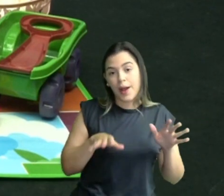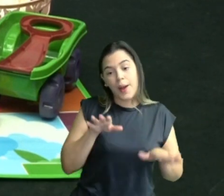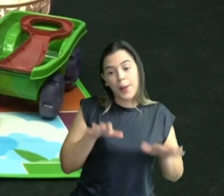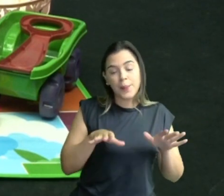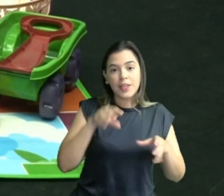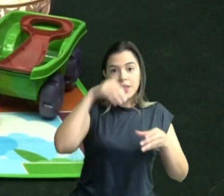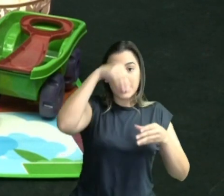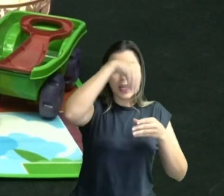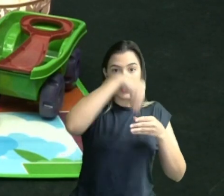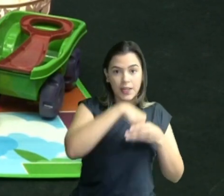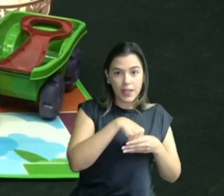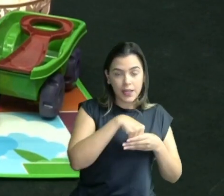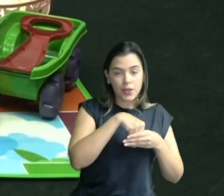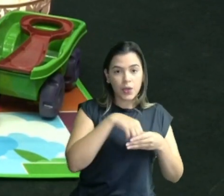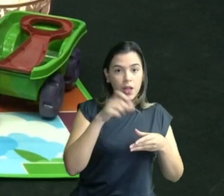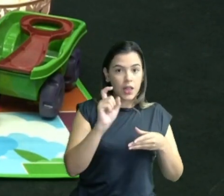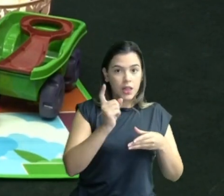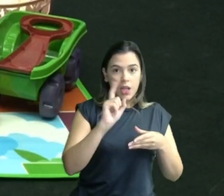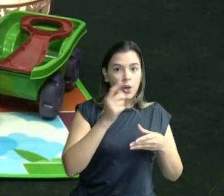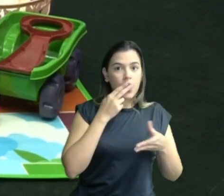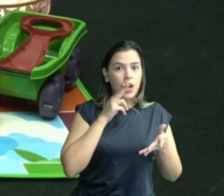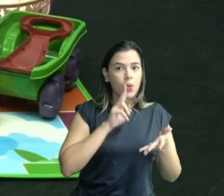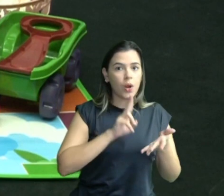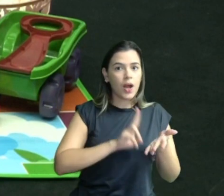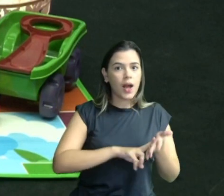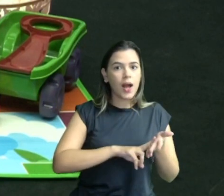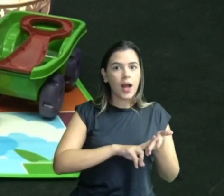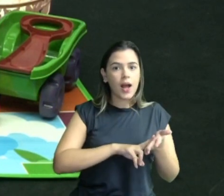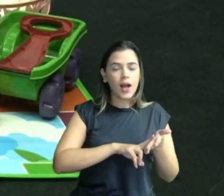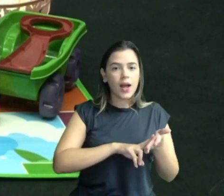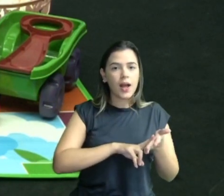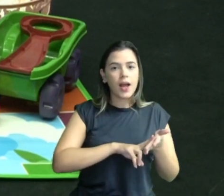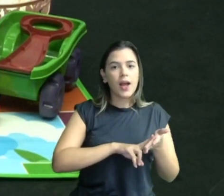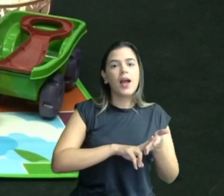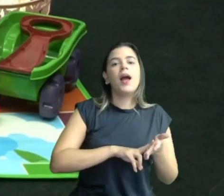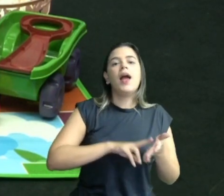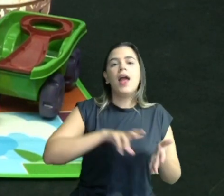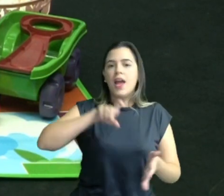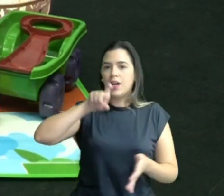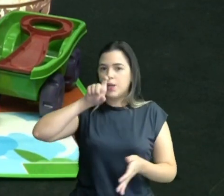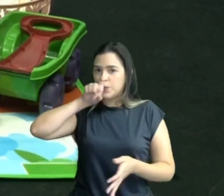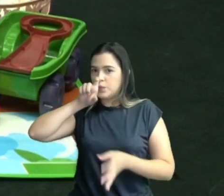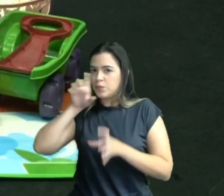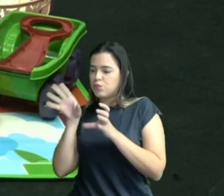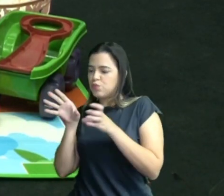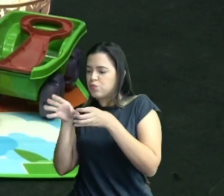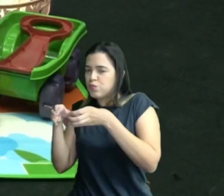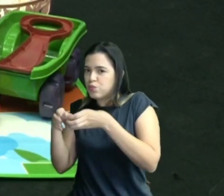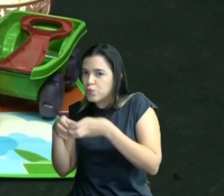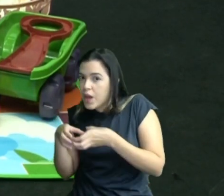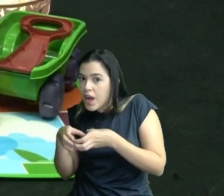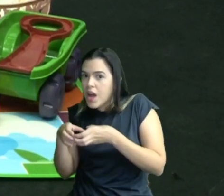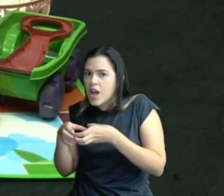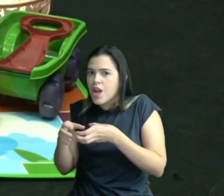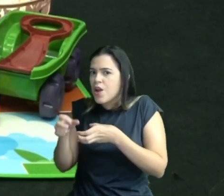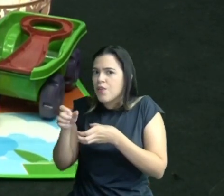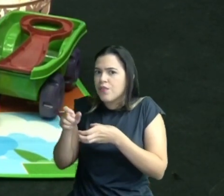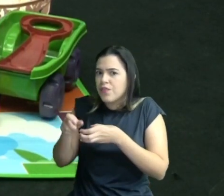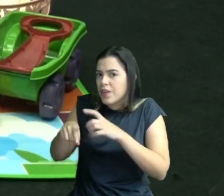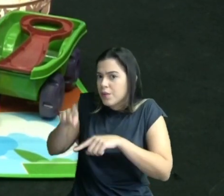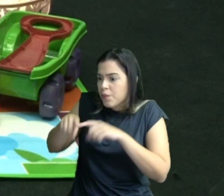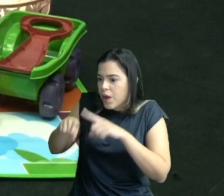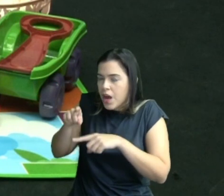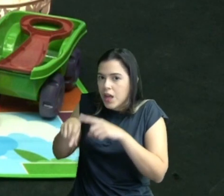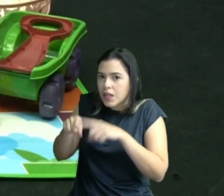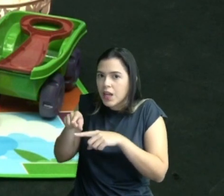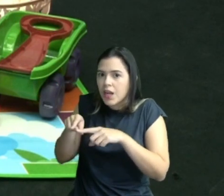de está no envelope não era uma carta era do impório da bruxaria e vinha com muitos produtos